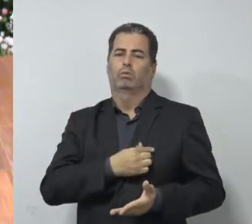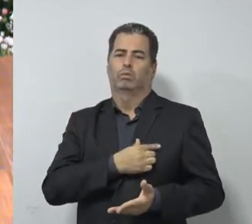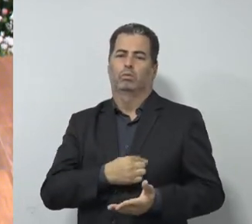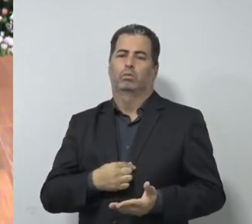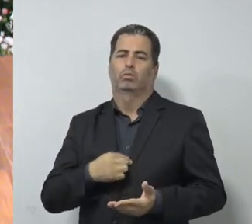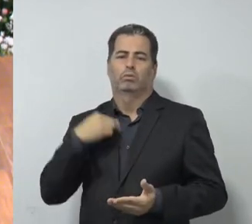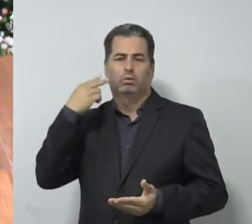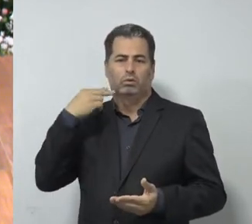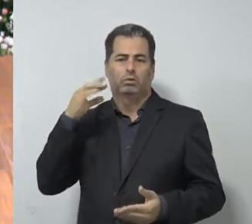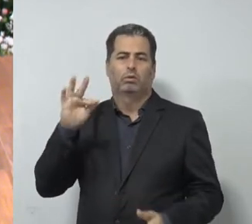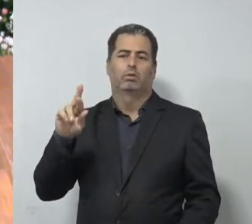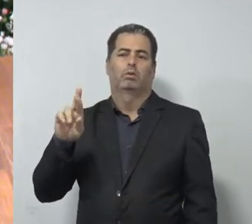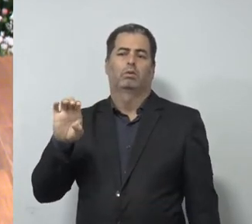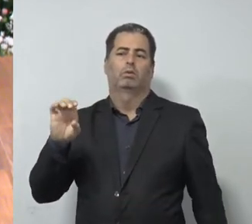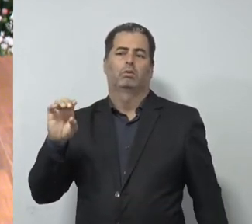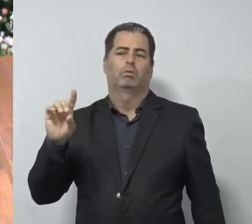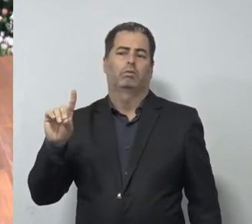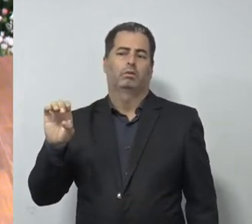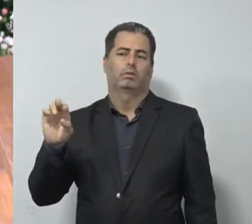Frederico Godoy.